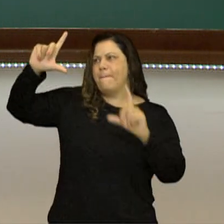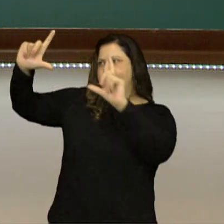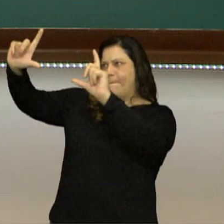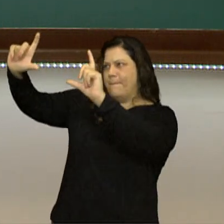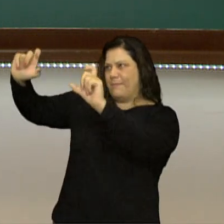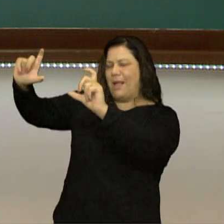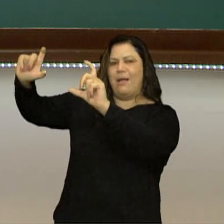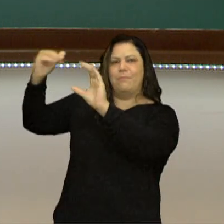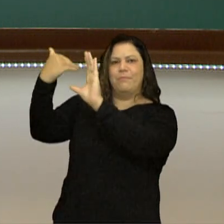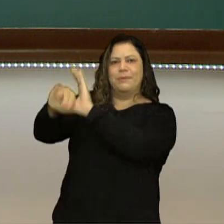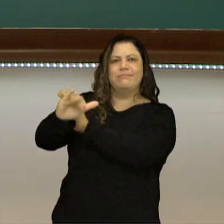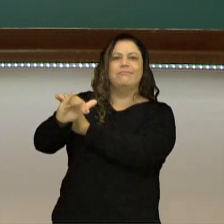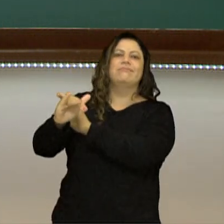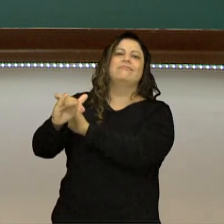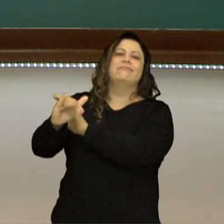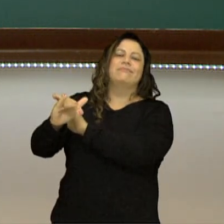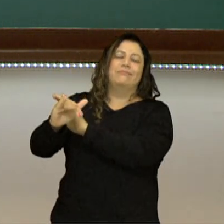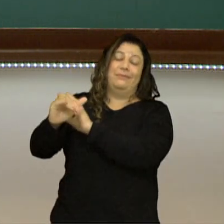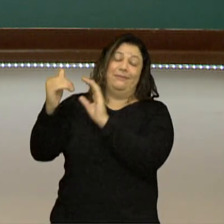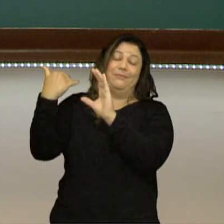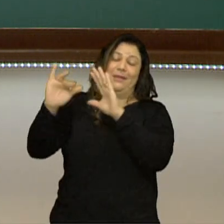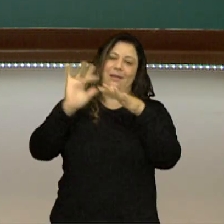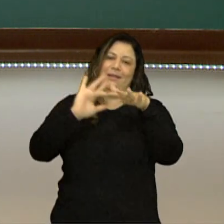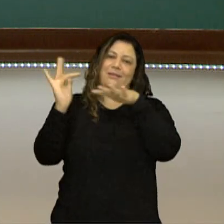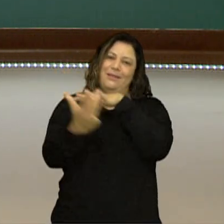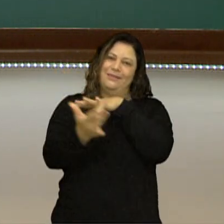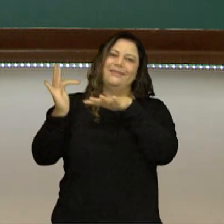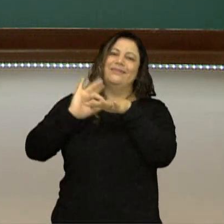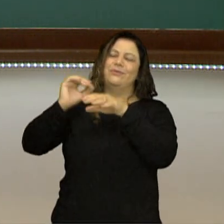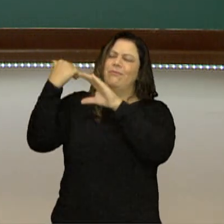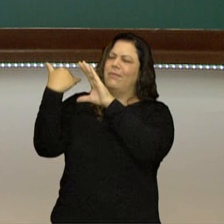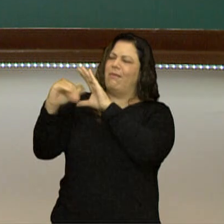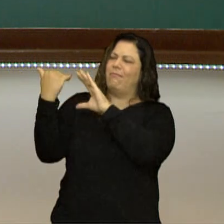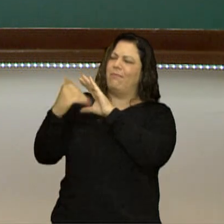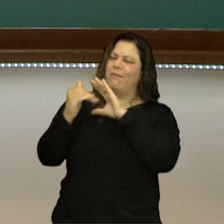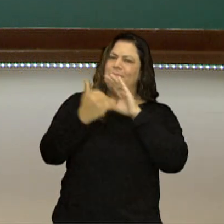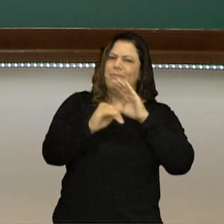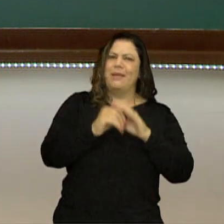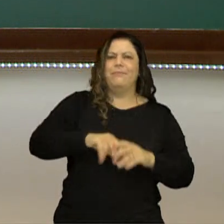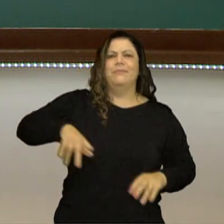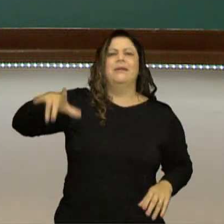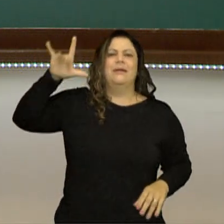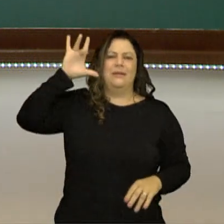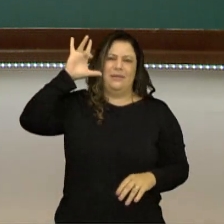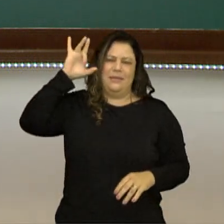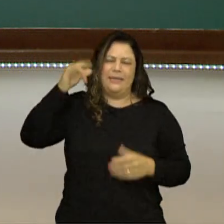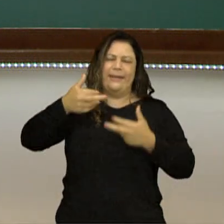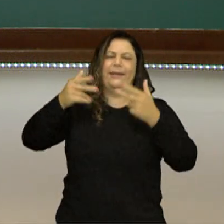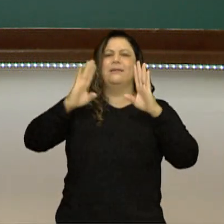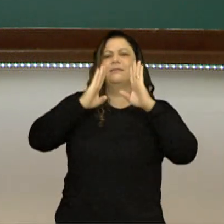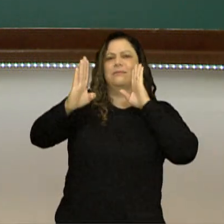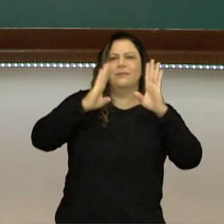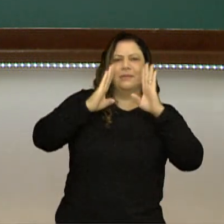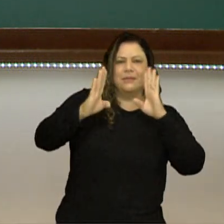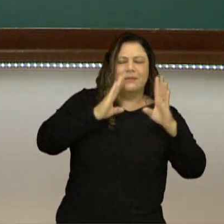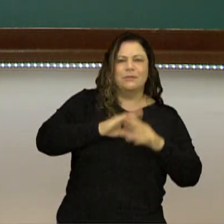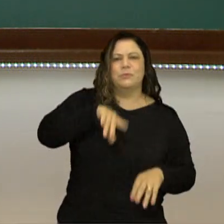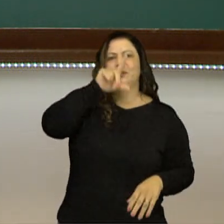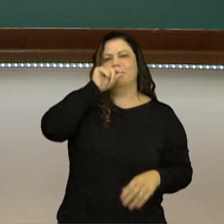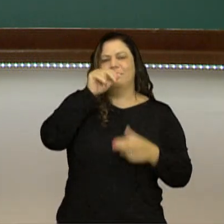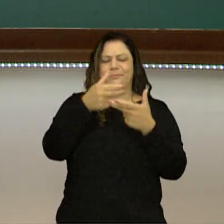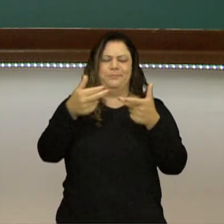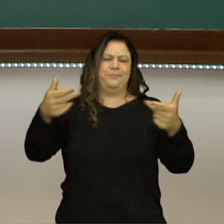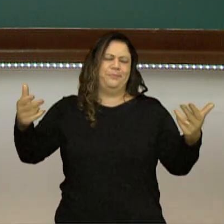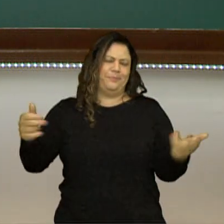foto e postou lá na sua rede social, no Instagram, no Facebook, no Twitter, com